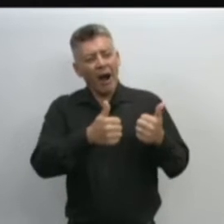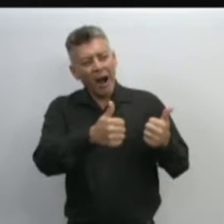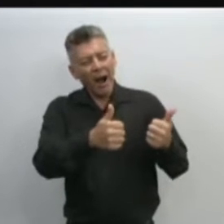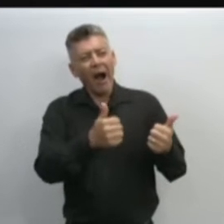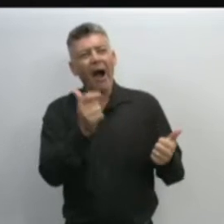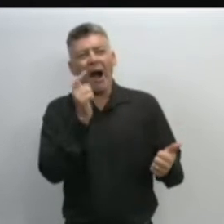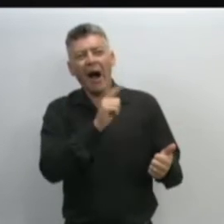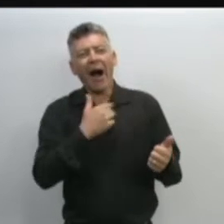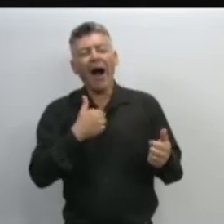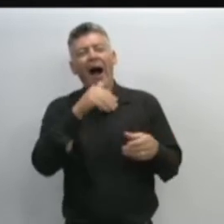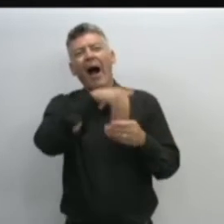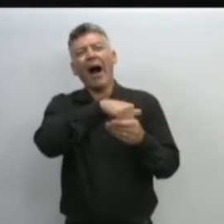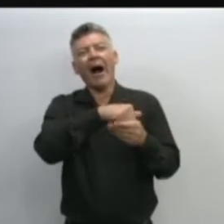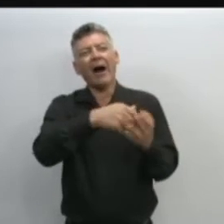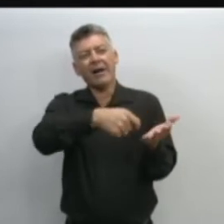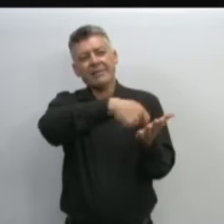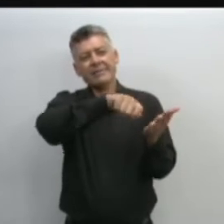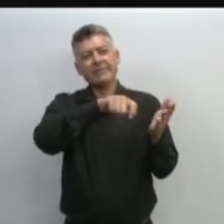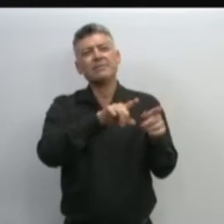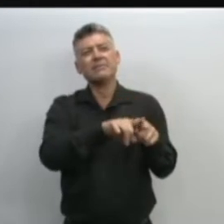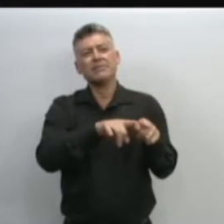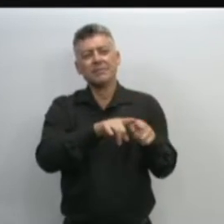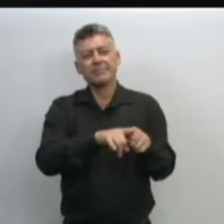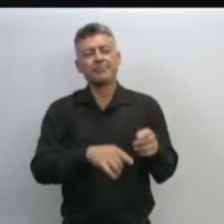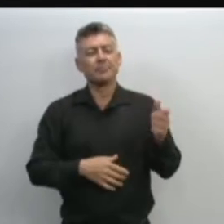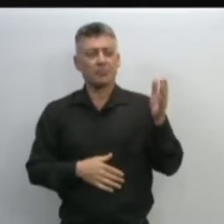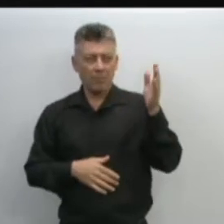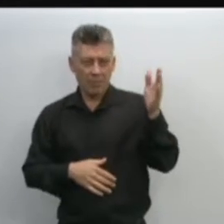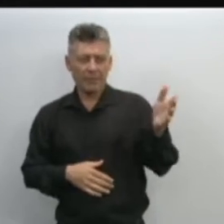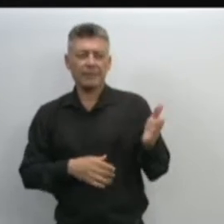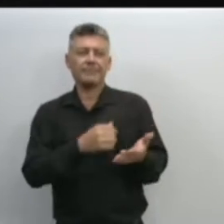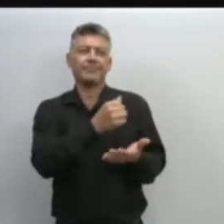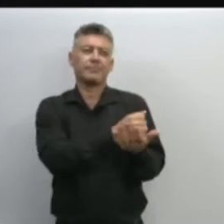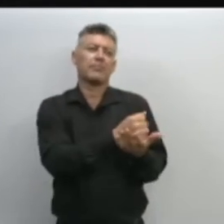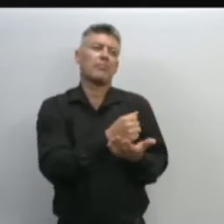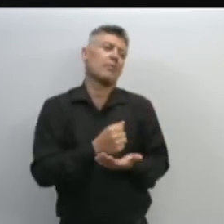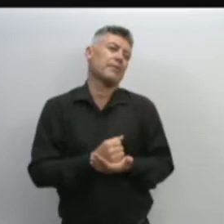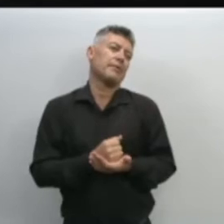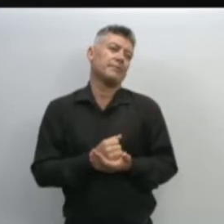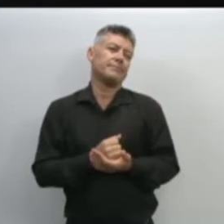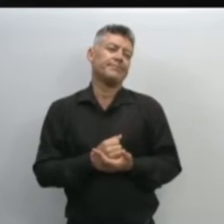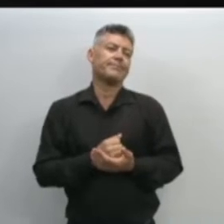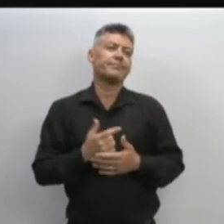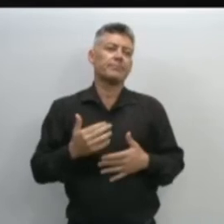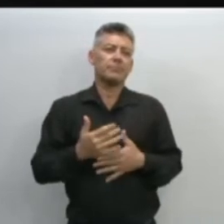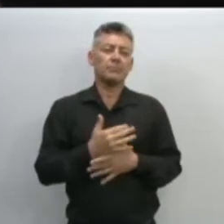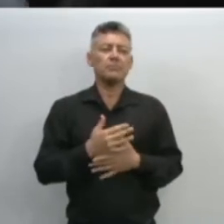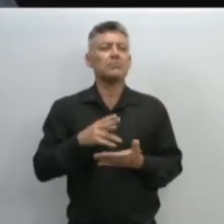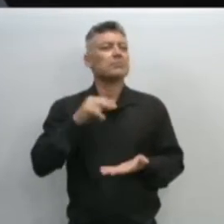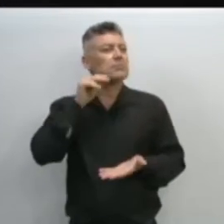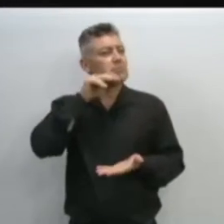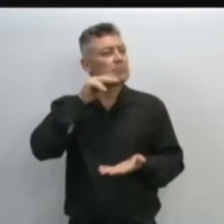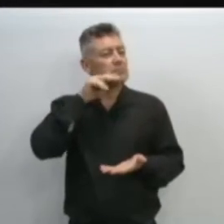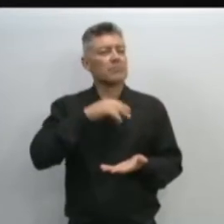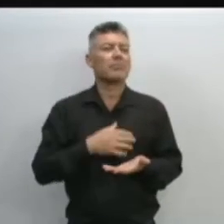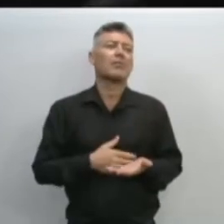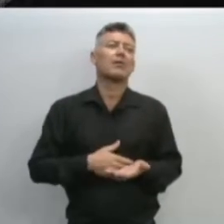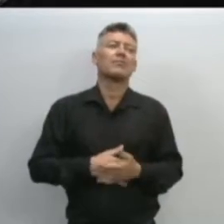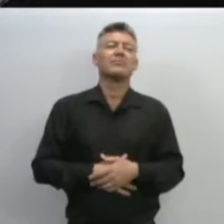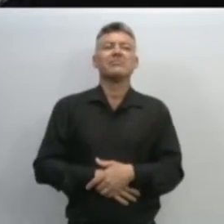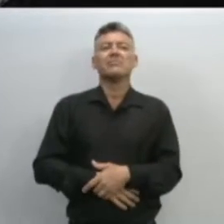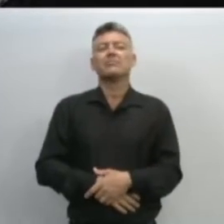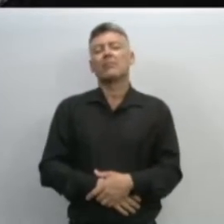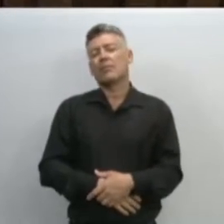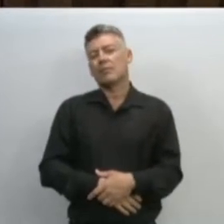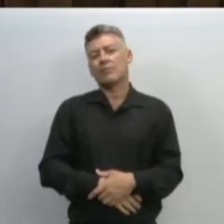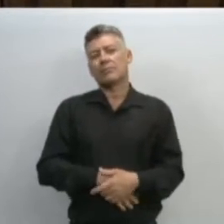só meu voto, mas minha subscrição por esse título de cidadão, e é bem merecido, e eu voto favorável. Obrigado, vereador Bispo.